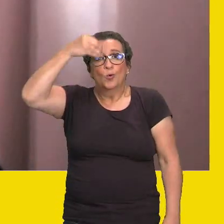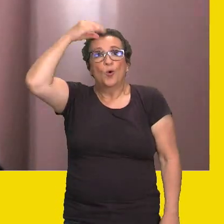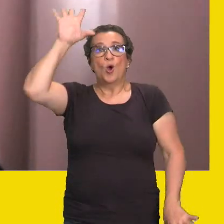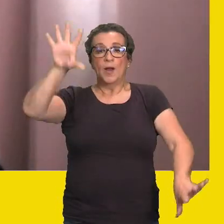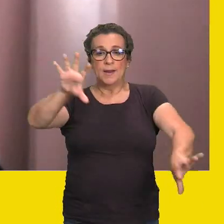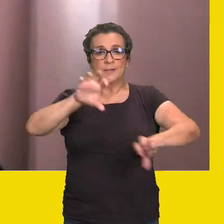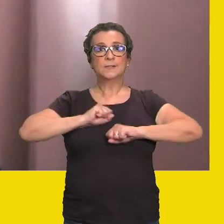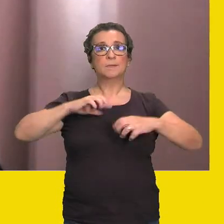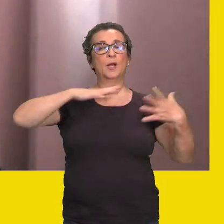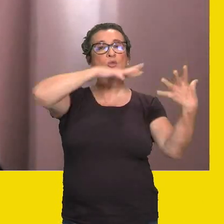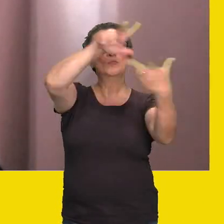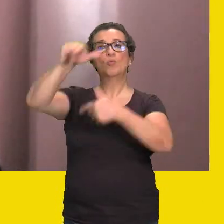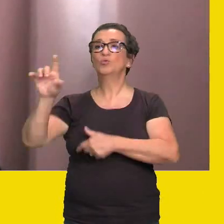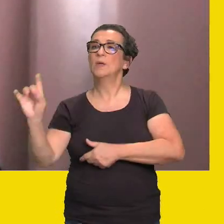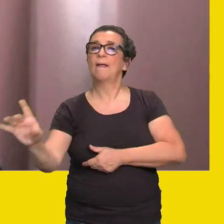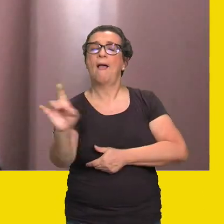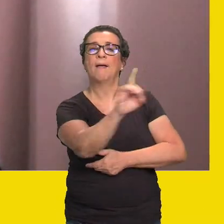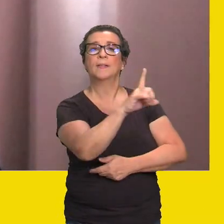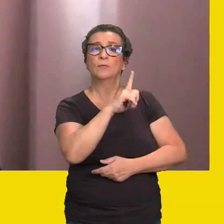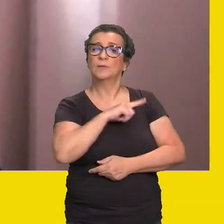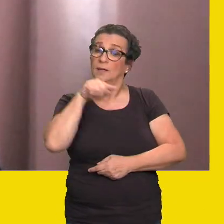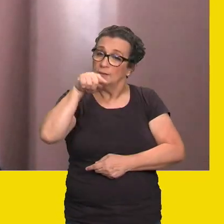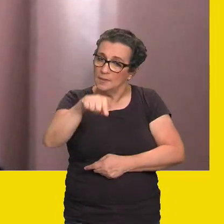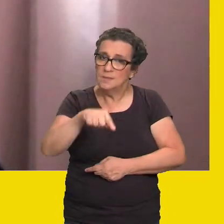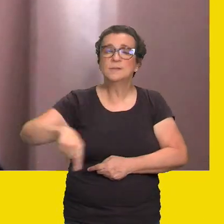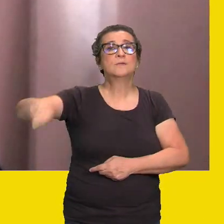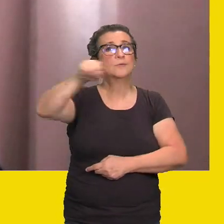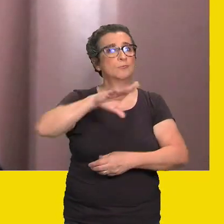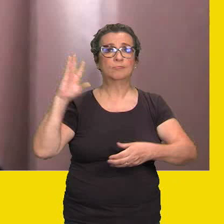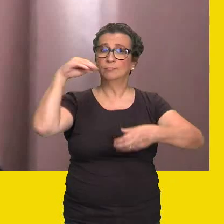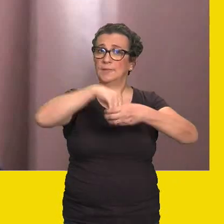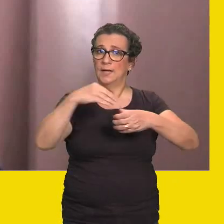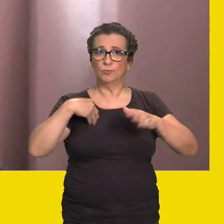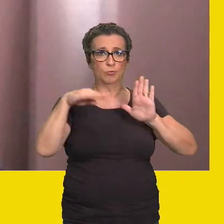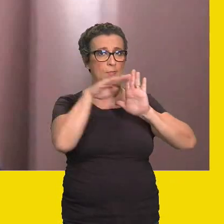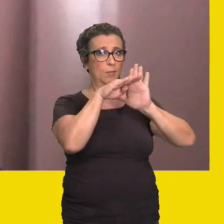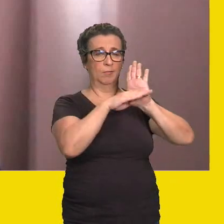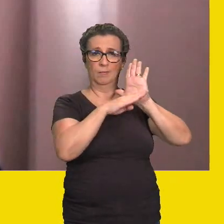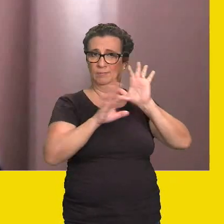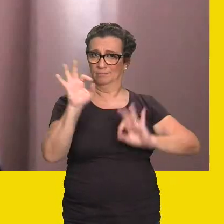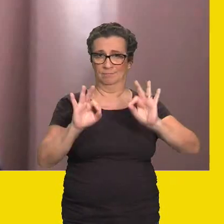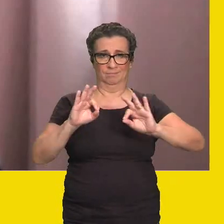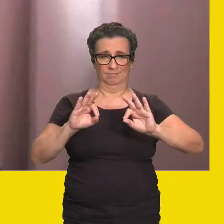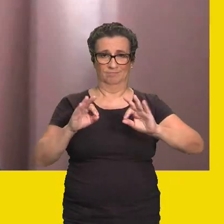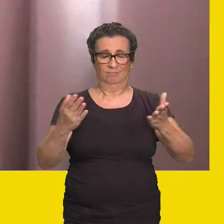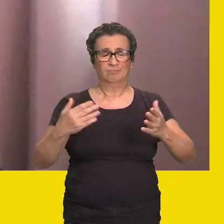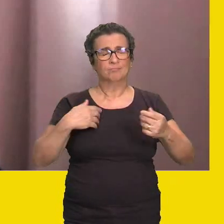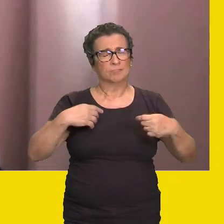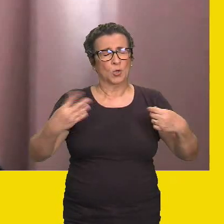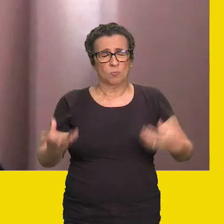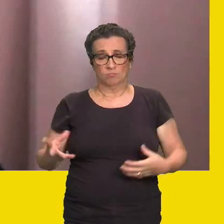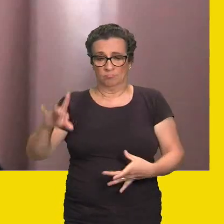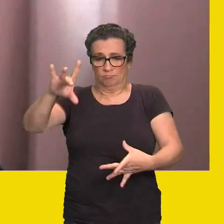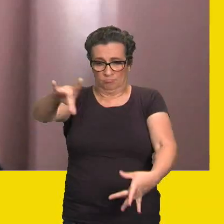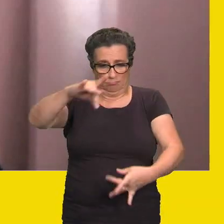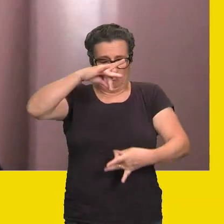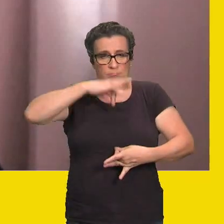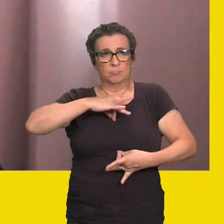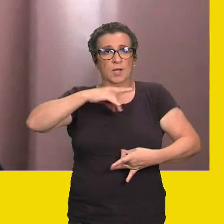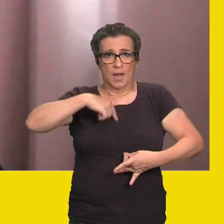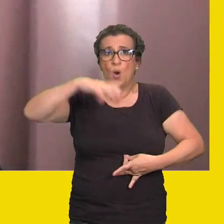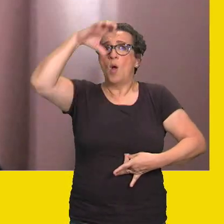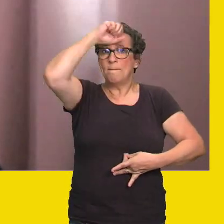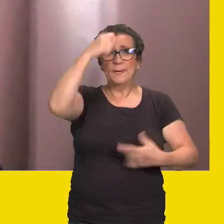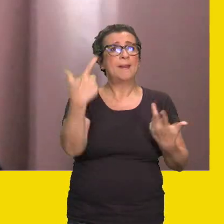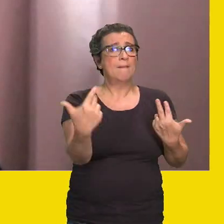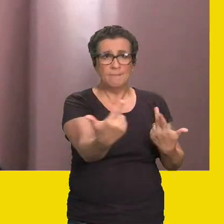têm, né? Porque isso faz parte do processo educativo. Eu me coloco num lugar de humildade mesmo, em que não sei tudo, que eu aprendo muito com